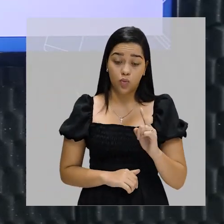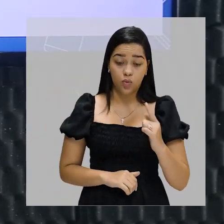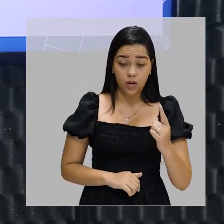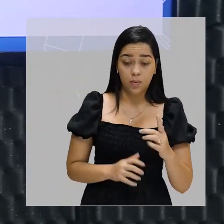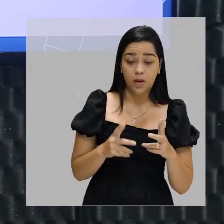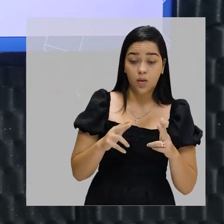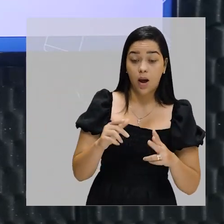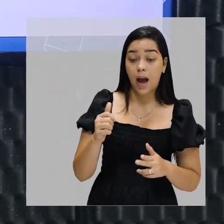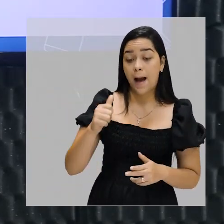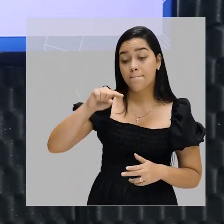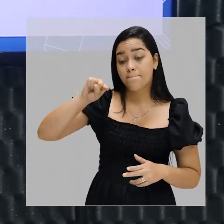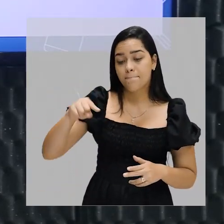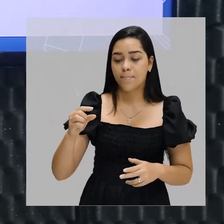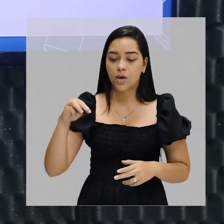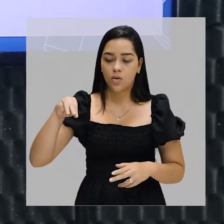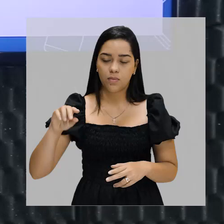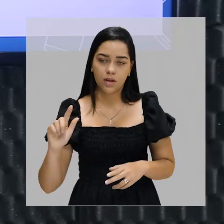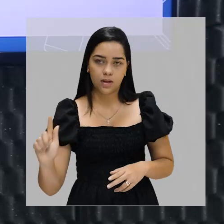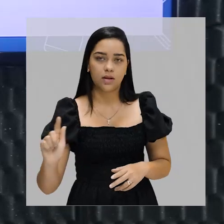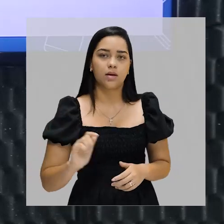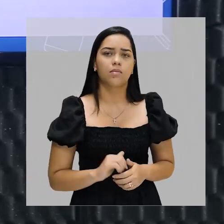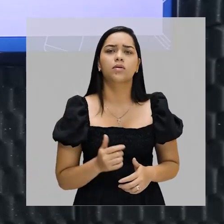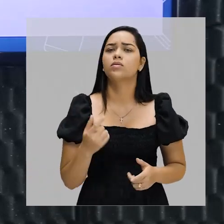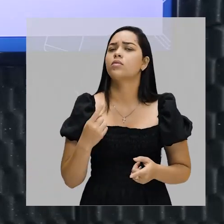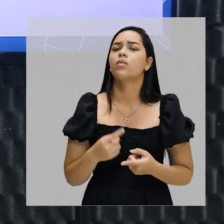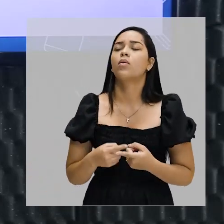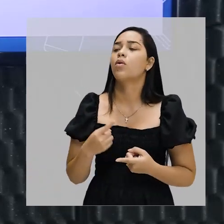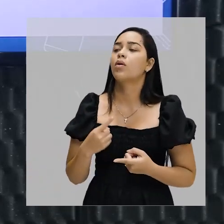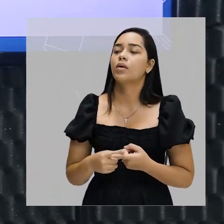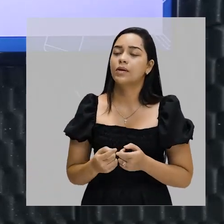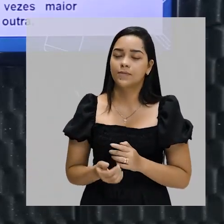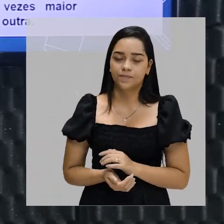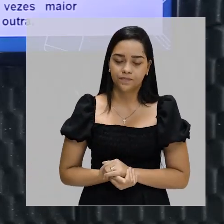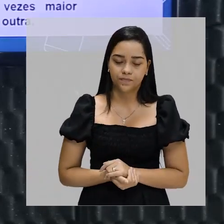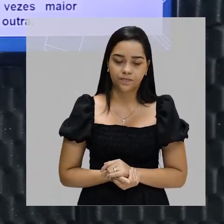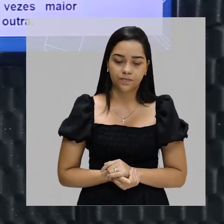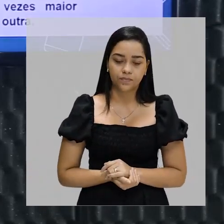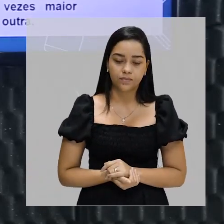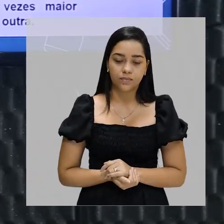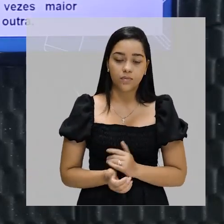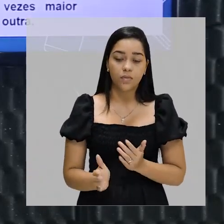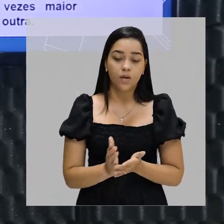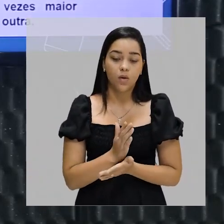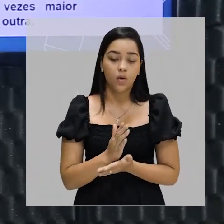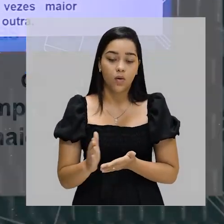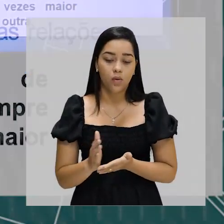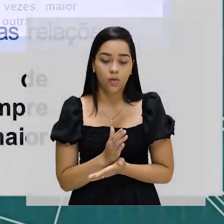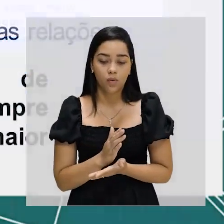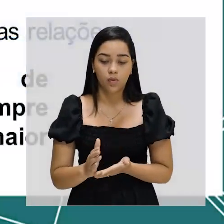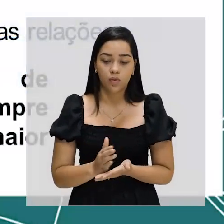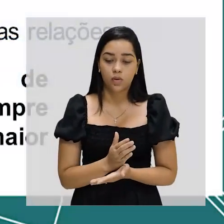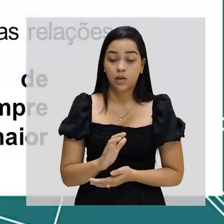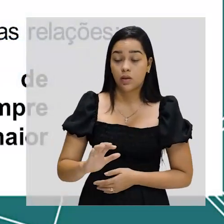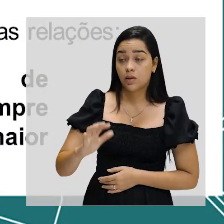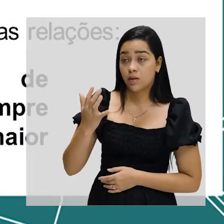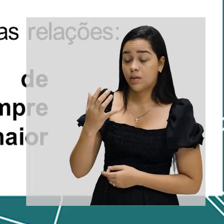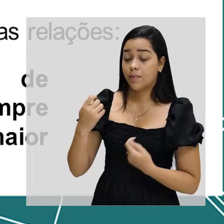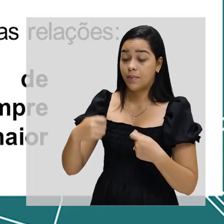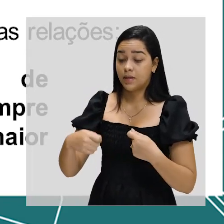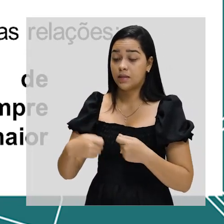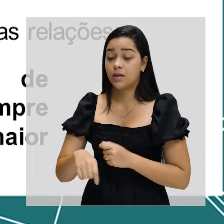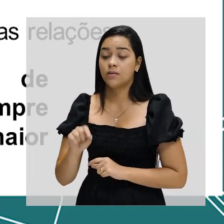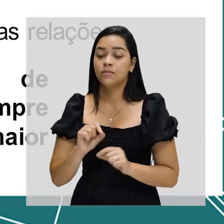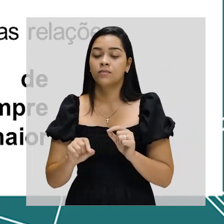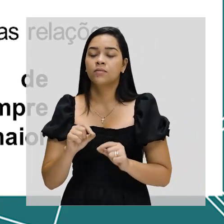grama equivale a 1000 miligramas. Por quê? Porque em algumas situações vamos precisar fazer